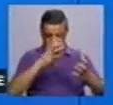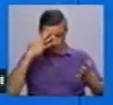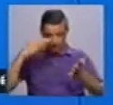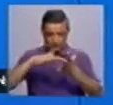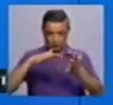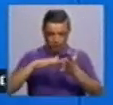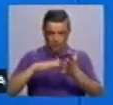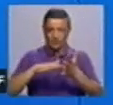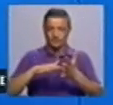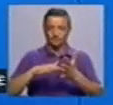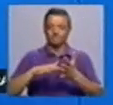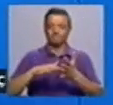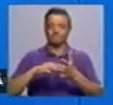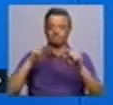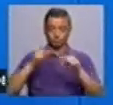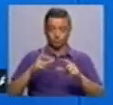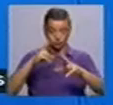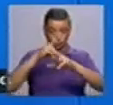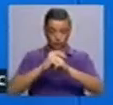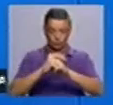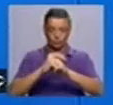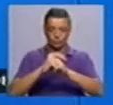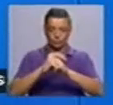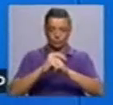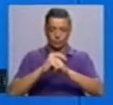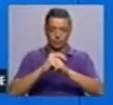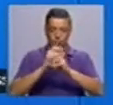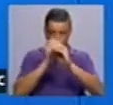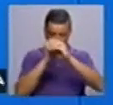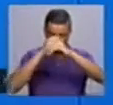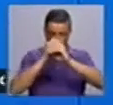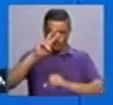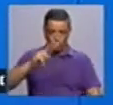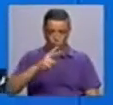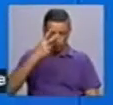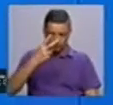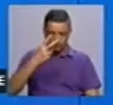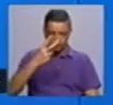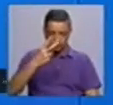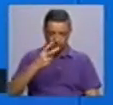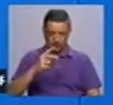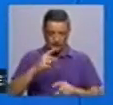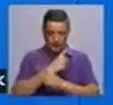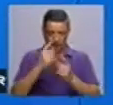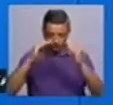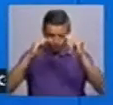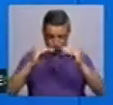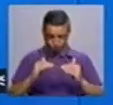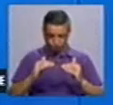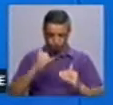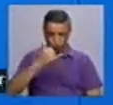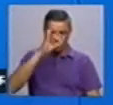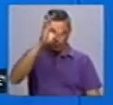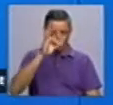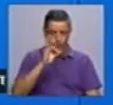que se diga que estes novos resultados, sobretudo os do Hubble e do Gaia, são de tal maneira precisos que reduzem em cerca apenas de